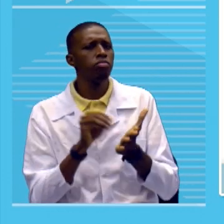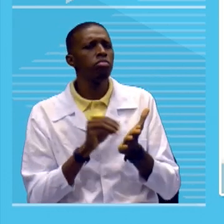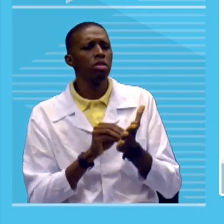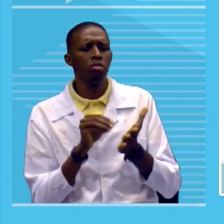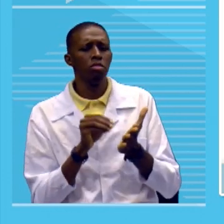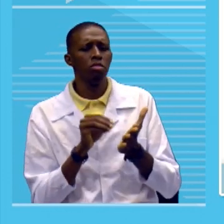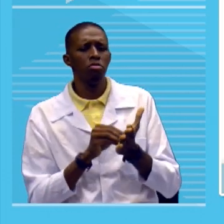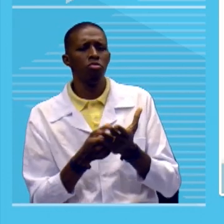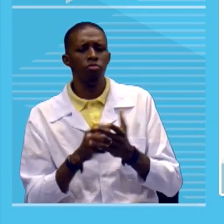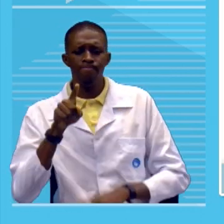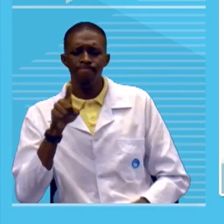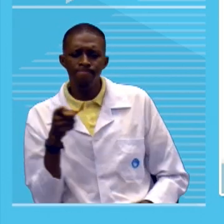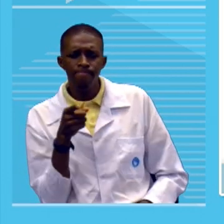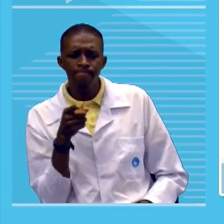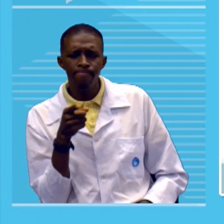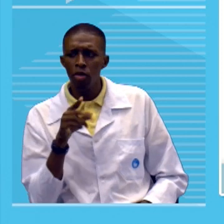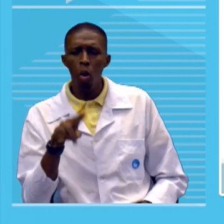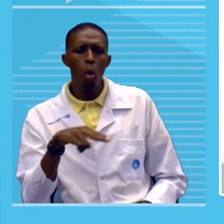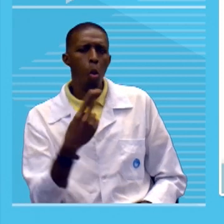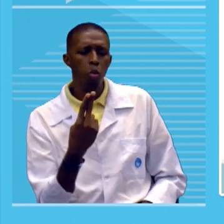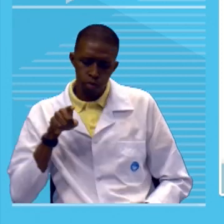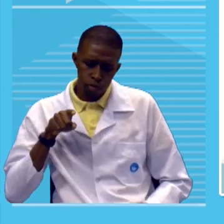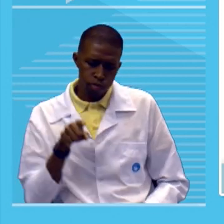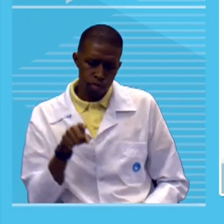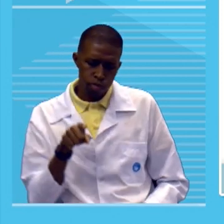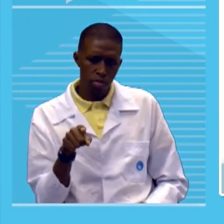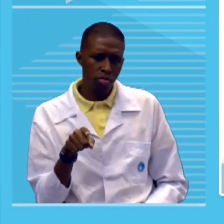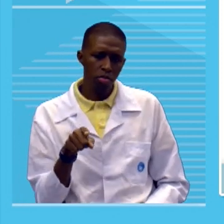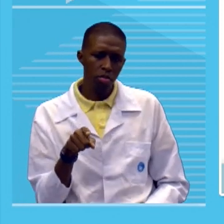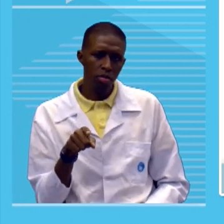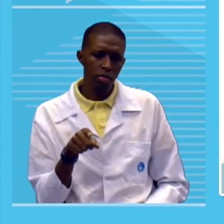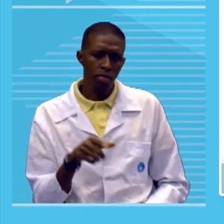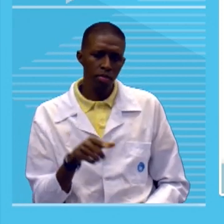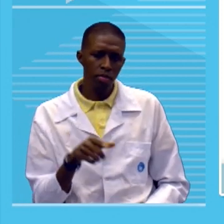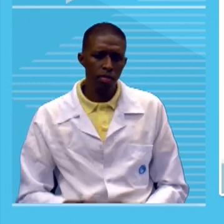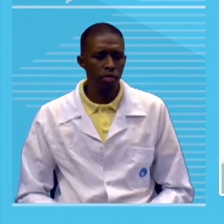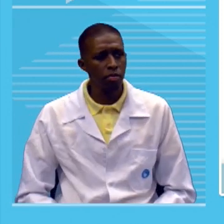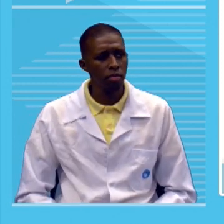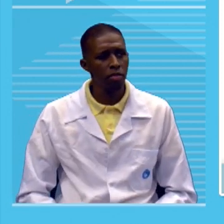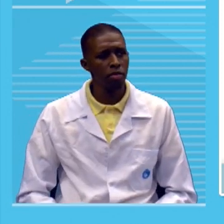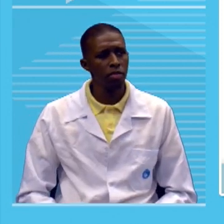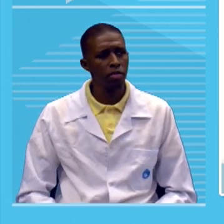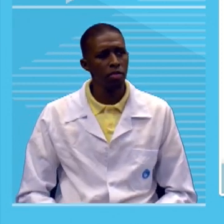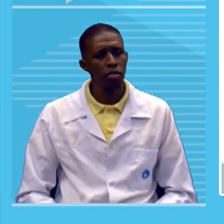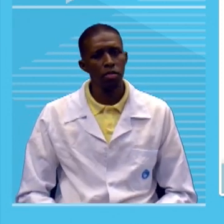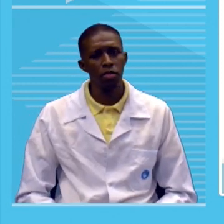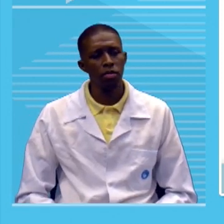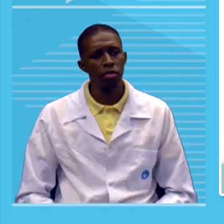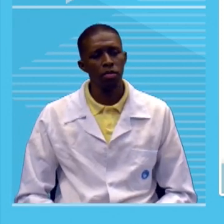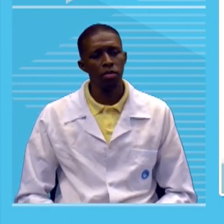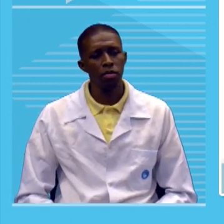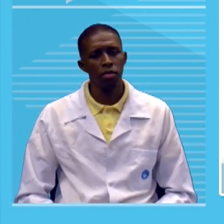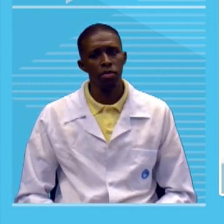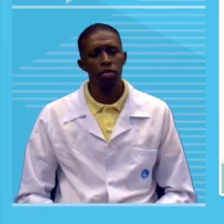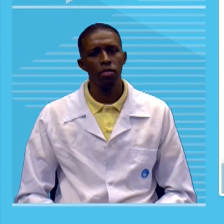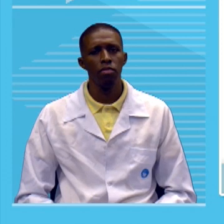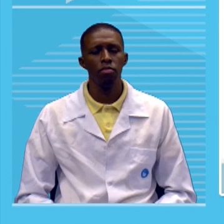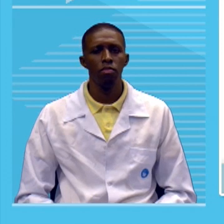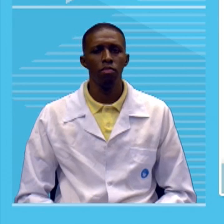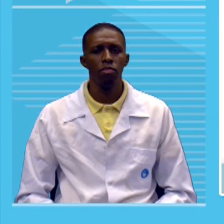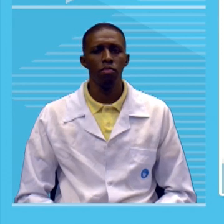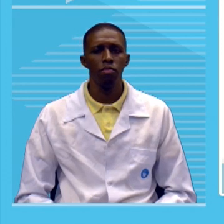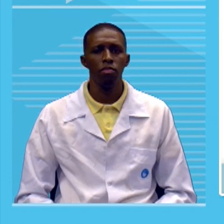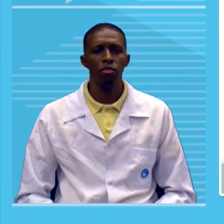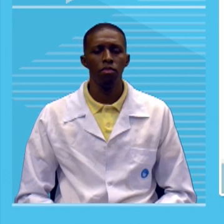O que não ocorre lá na frase 1. A menina bonita que mora ao meu lado sempre me cumprimenta, eu gentilmente acendo para ela com alegria, digo bom